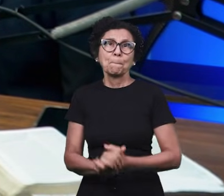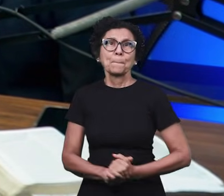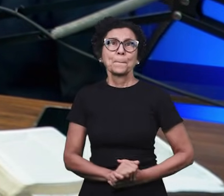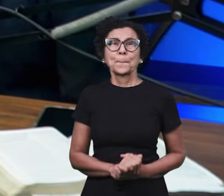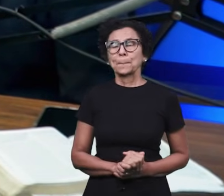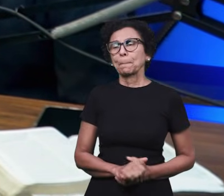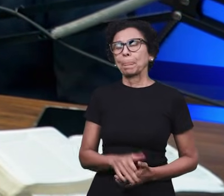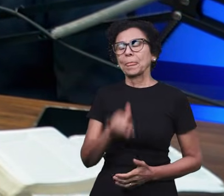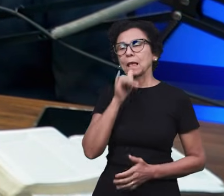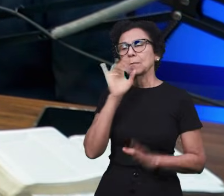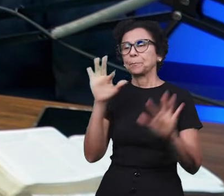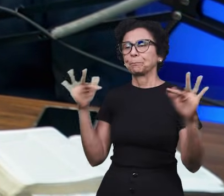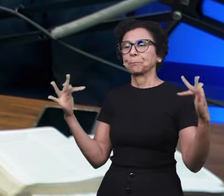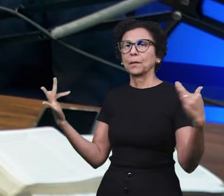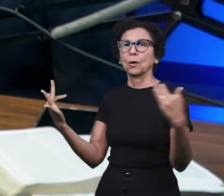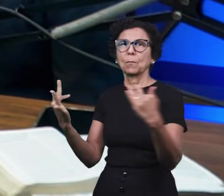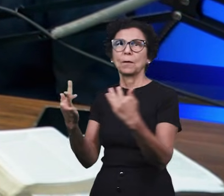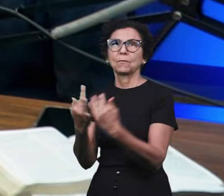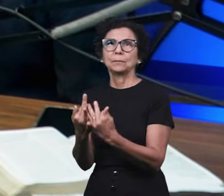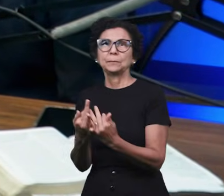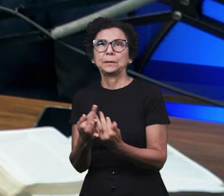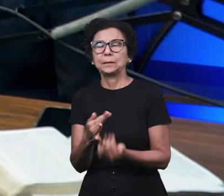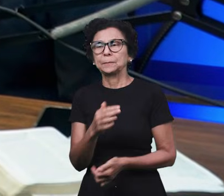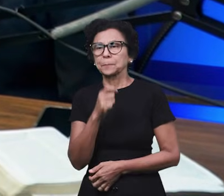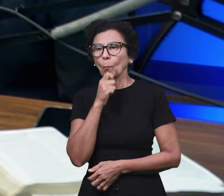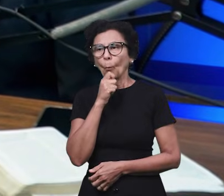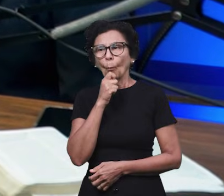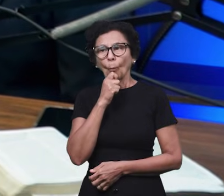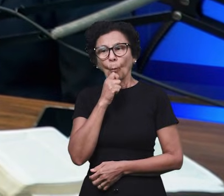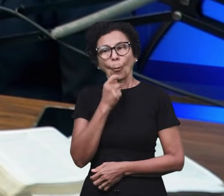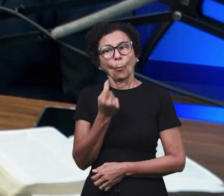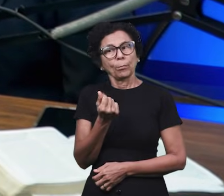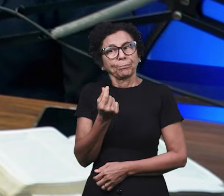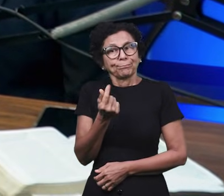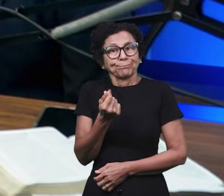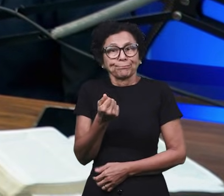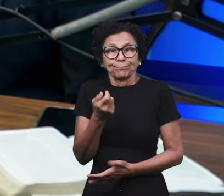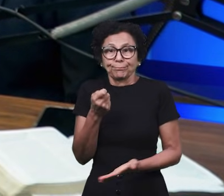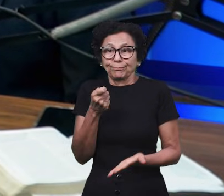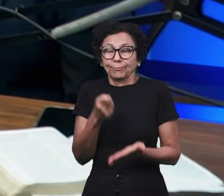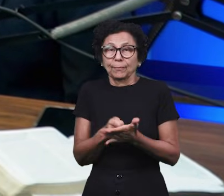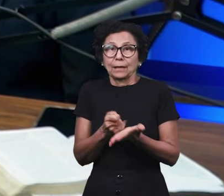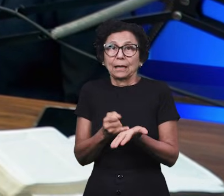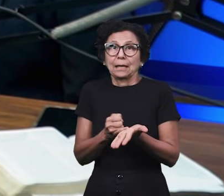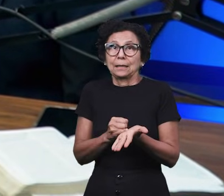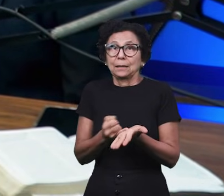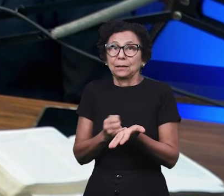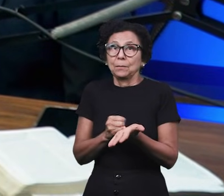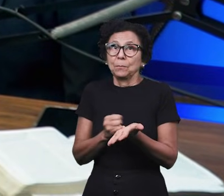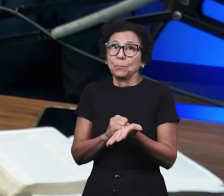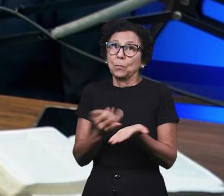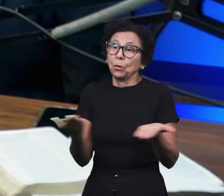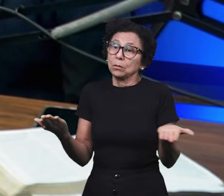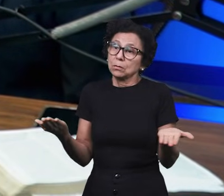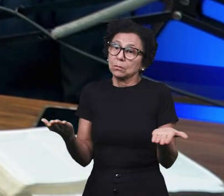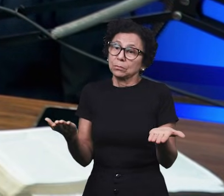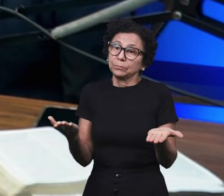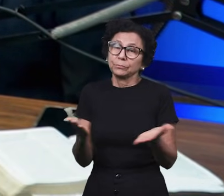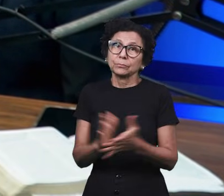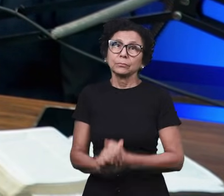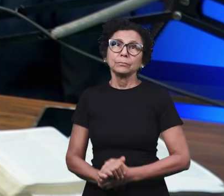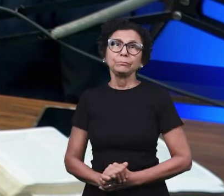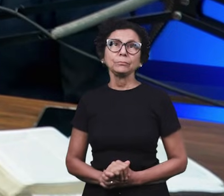exemplo, uma família e ela não teve os recursos suficientes para pagar o imposto devido. Depois que aquilo atingia um determinado patamar, a dívida